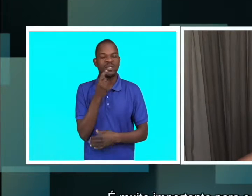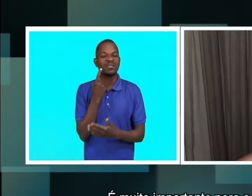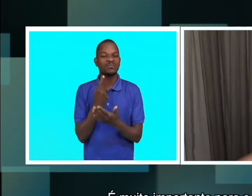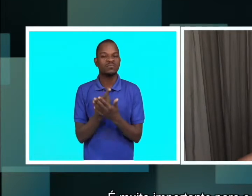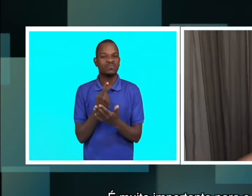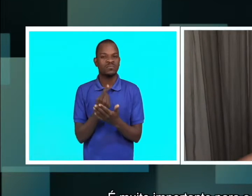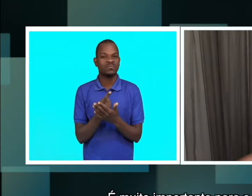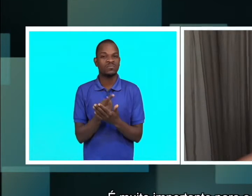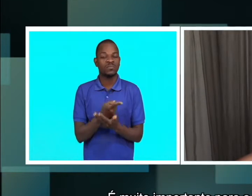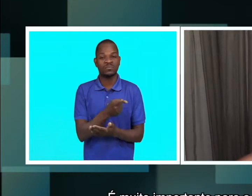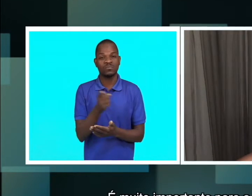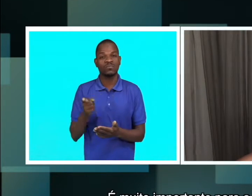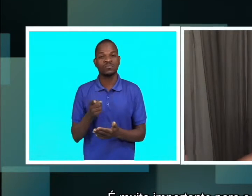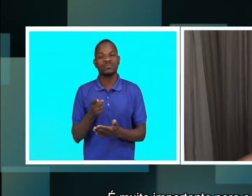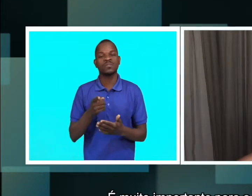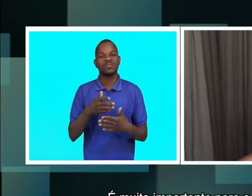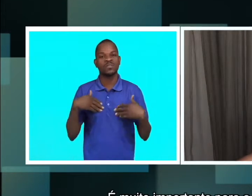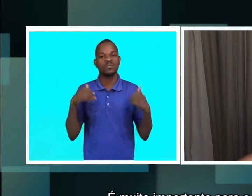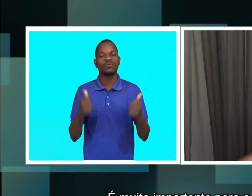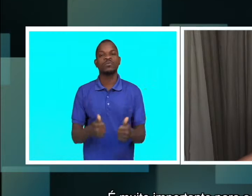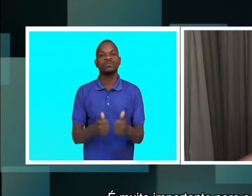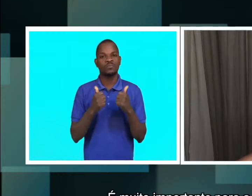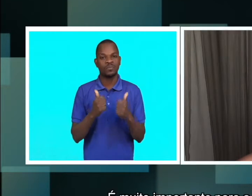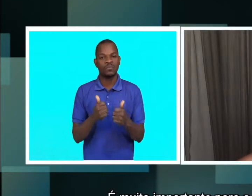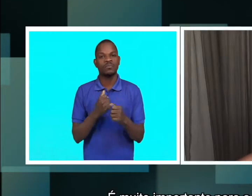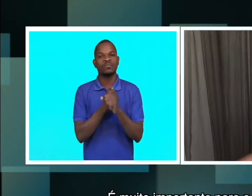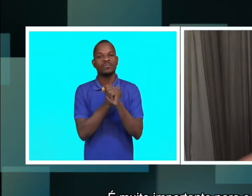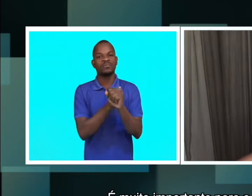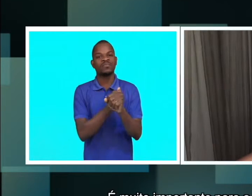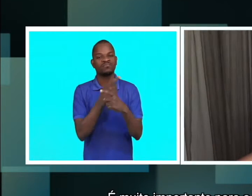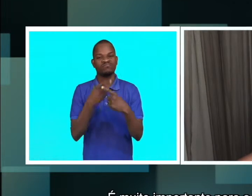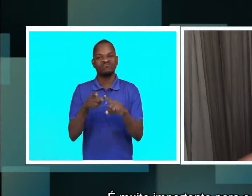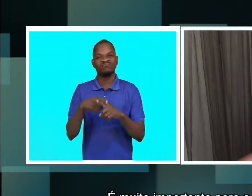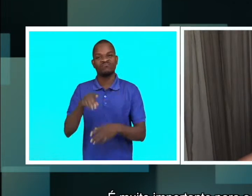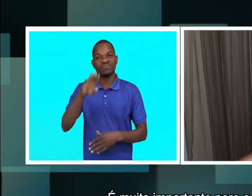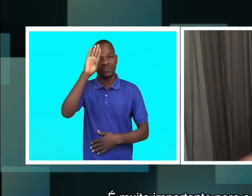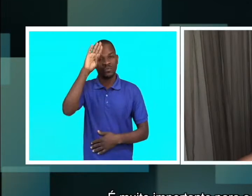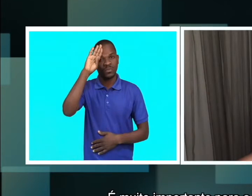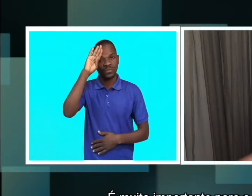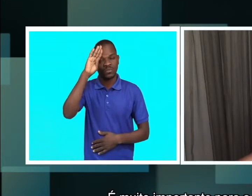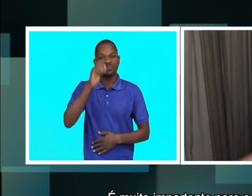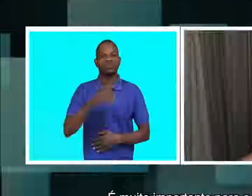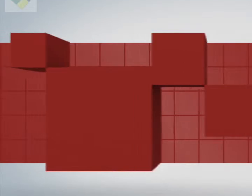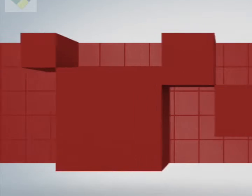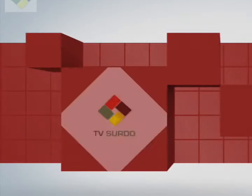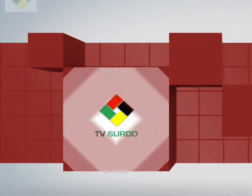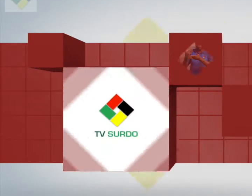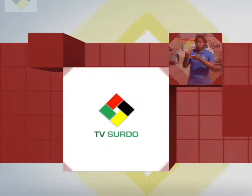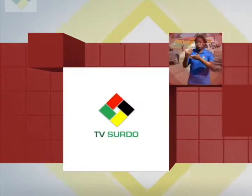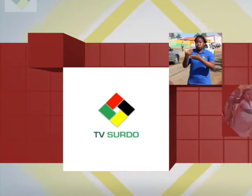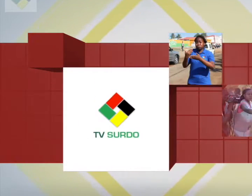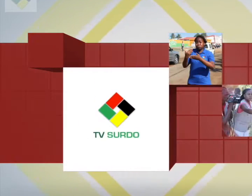Então, isso é muito importante para a nossa saúde. É muito importante para evitarmos intoxicações.